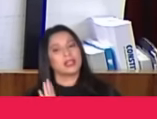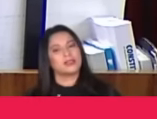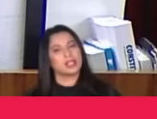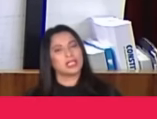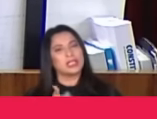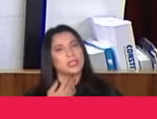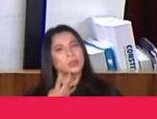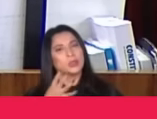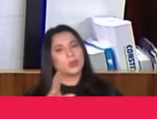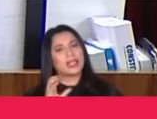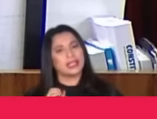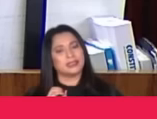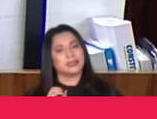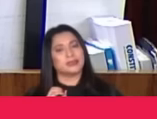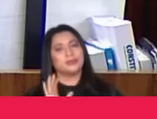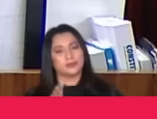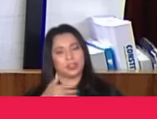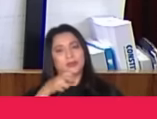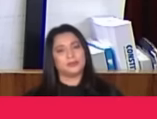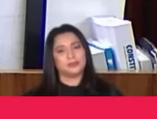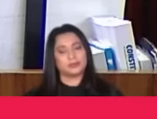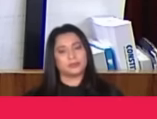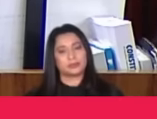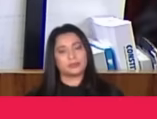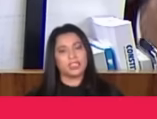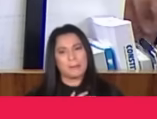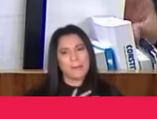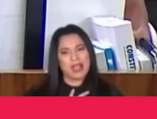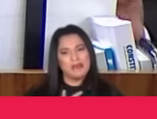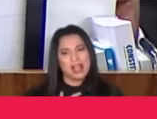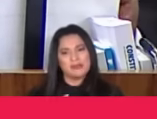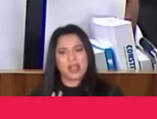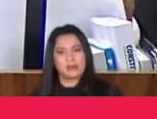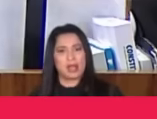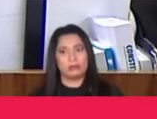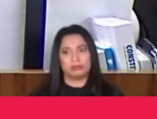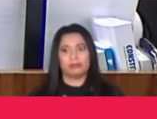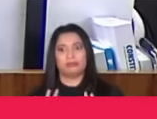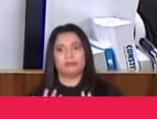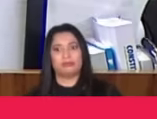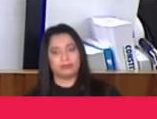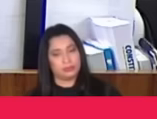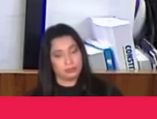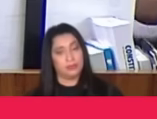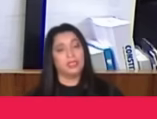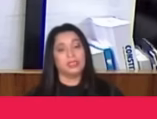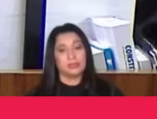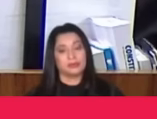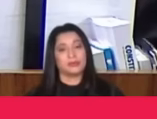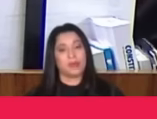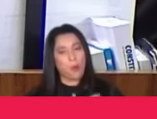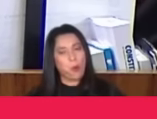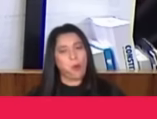quase 140 condenados, incentivando, instigando diversas pessoas a tentarem dar